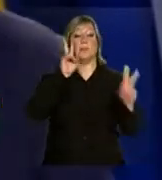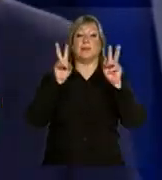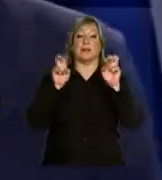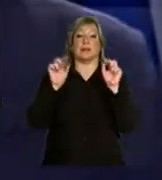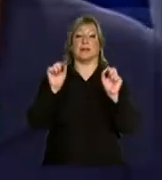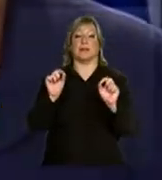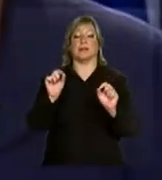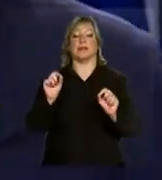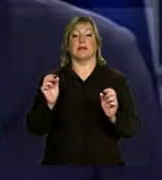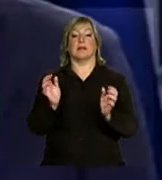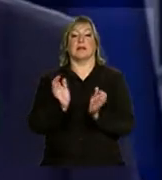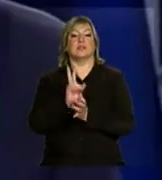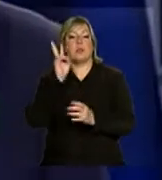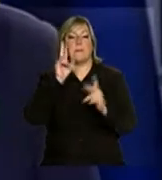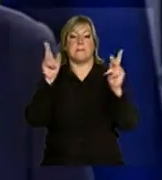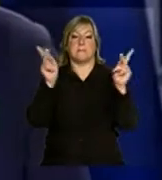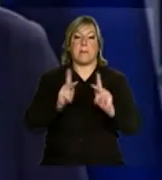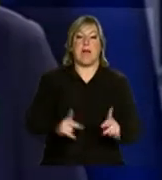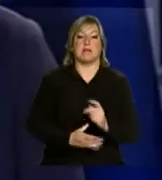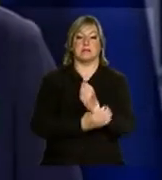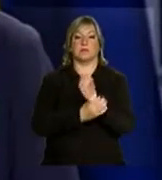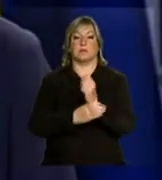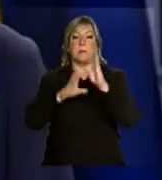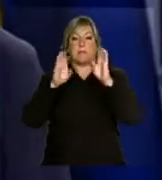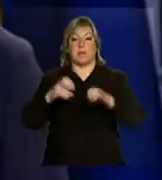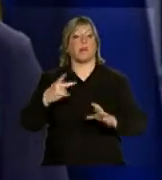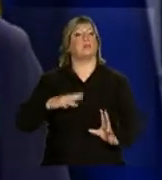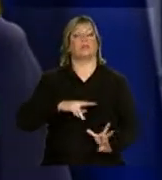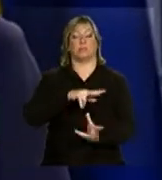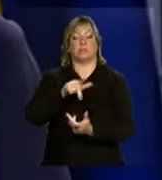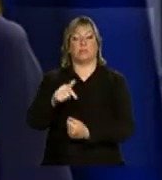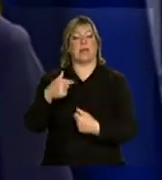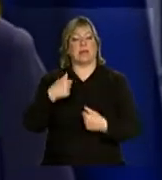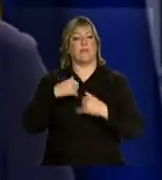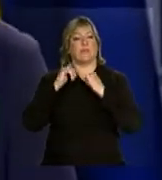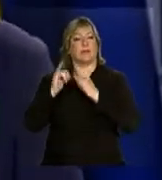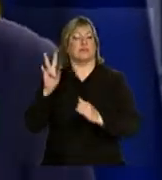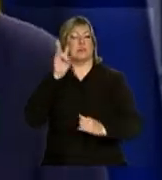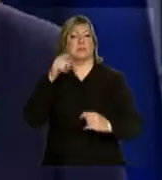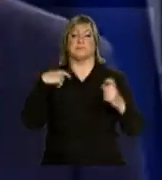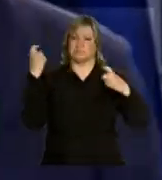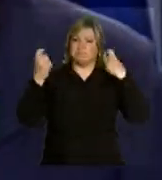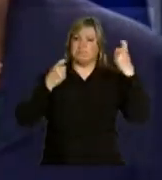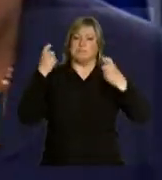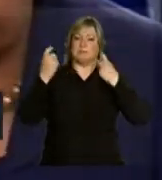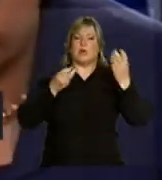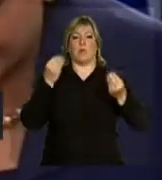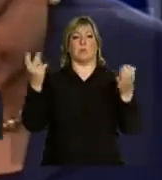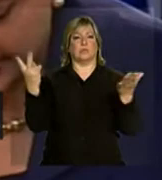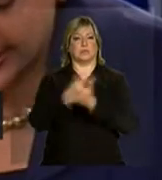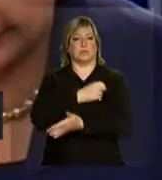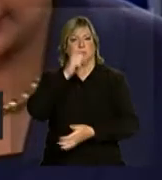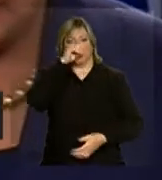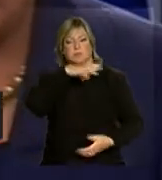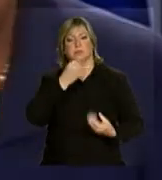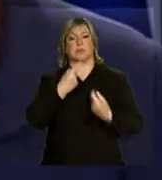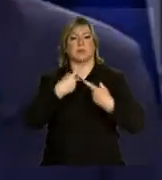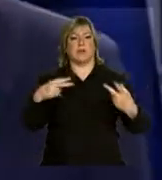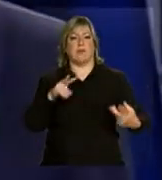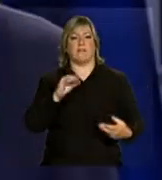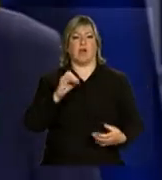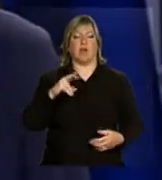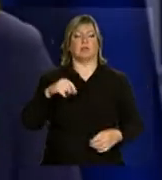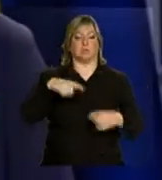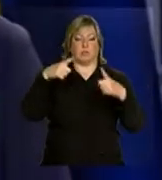relacionados com a paz e a segurança no mundo, expressei minha preocupação com a situação de violência na faixa de Gaza, que